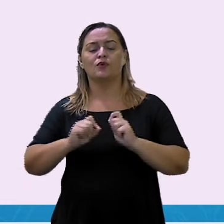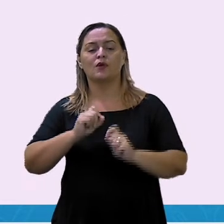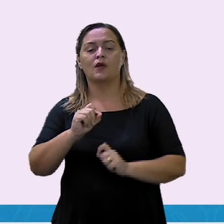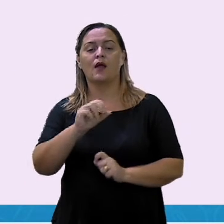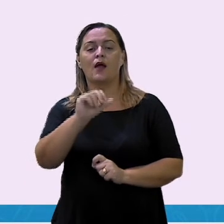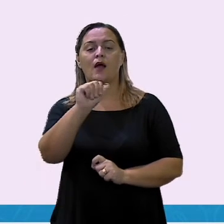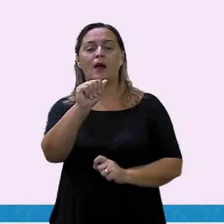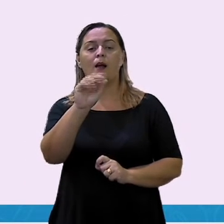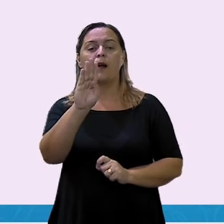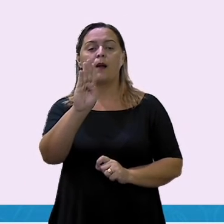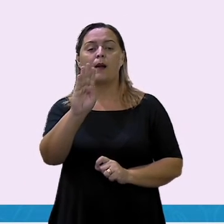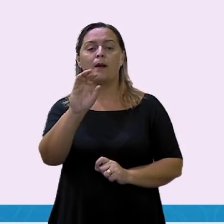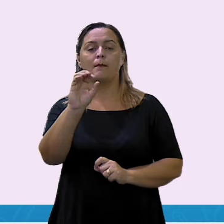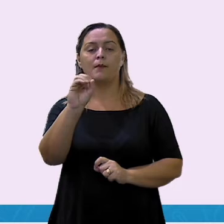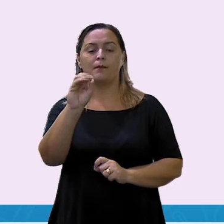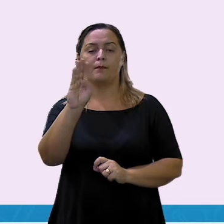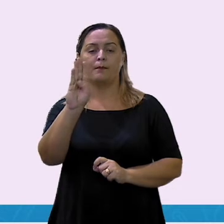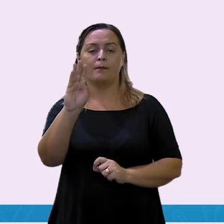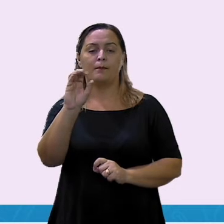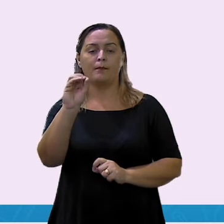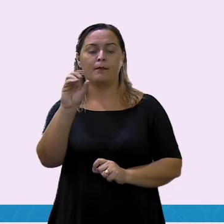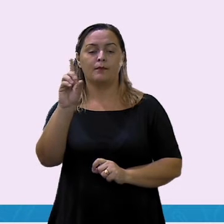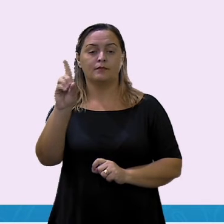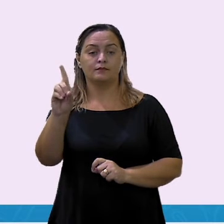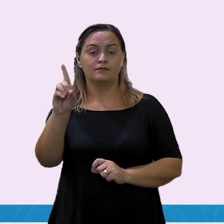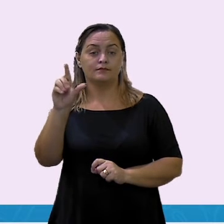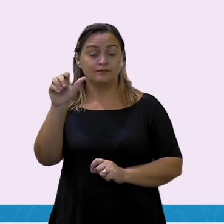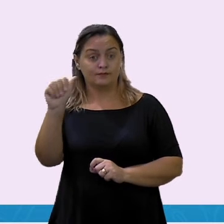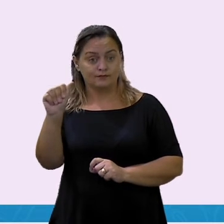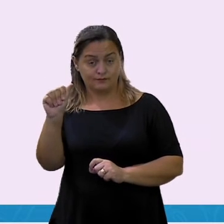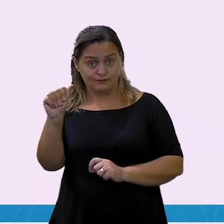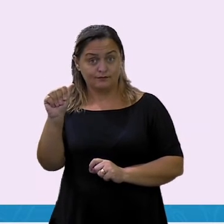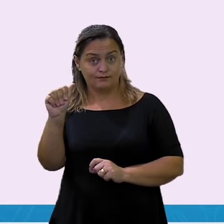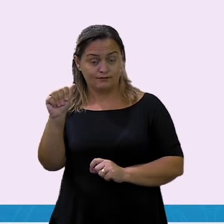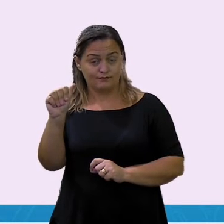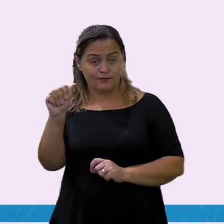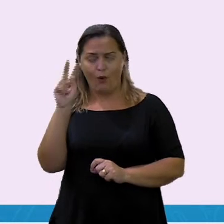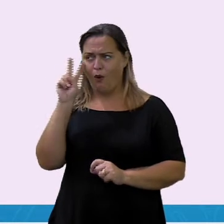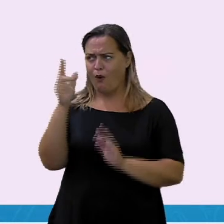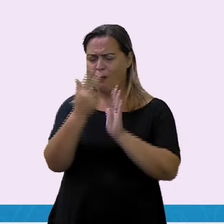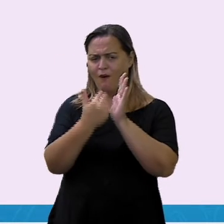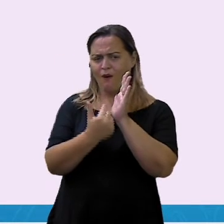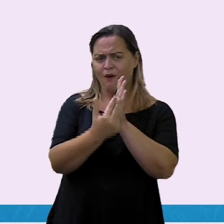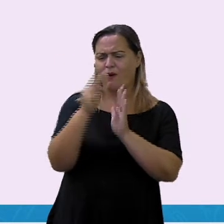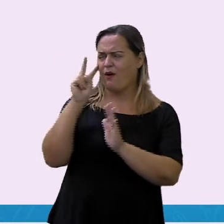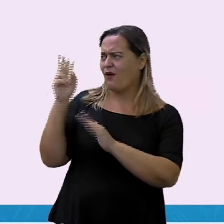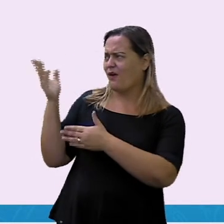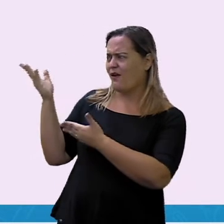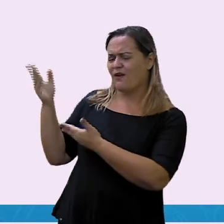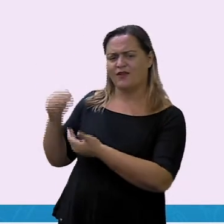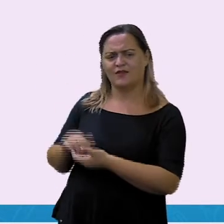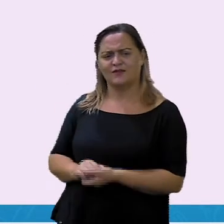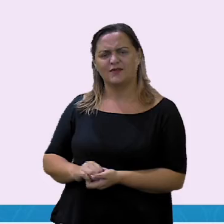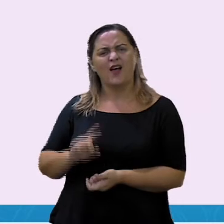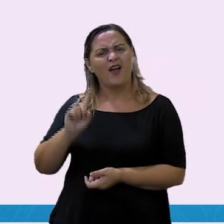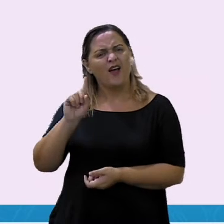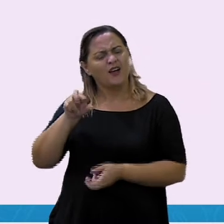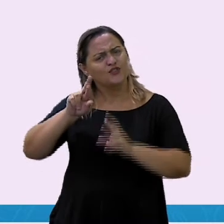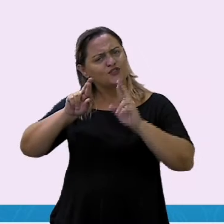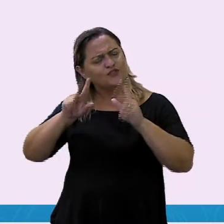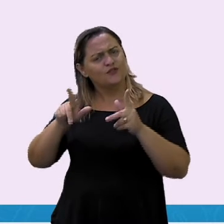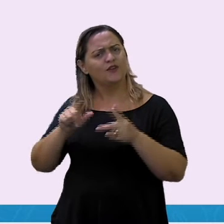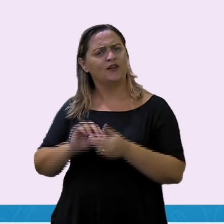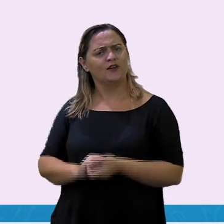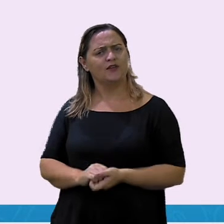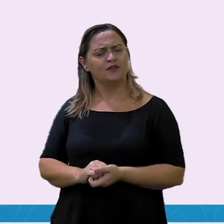isso? Ele fez uma redundância. Olha para você ver essa imagem. É isso aqui que ele fez. Ele fez um diferencial, como se fosse